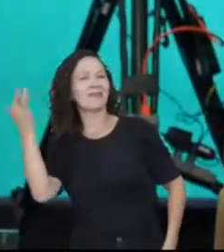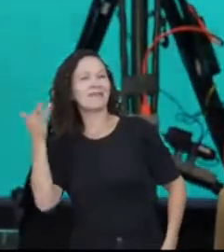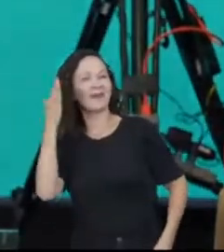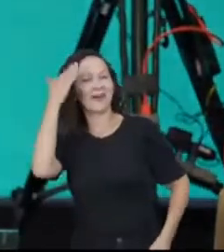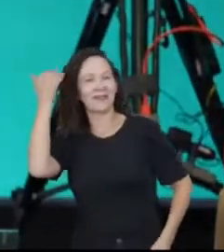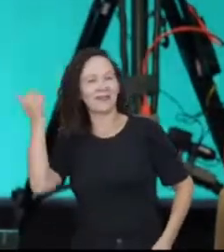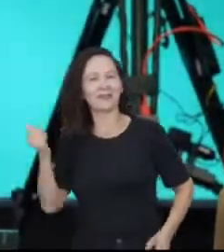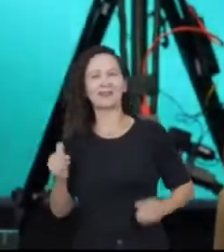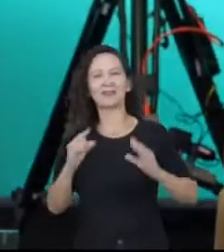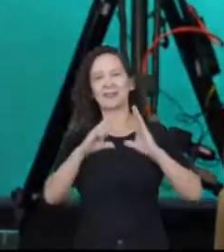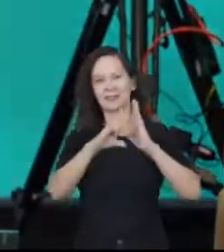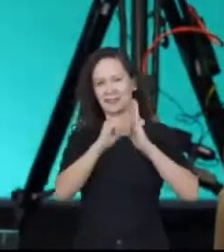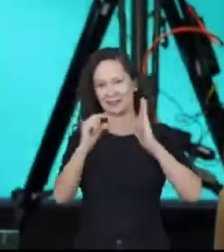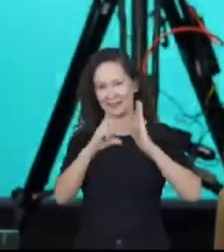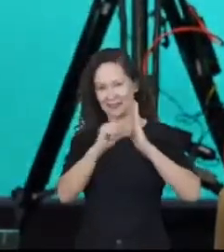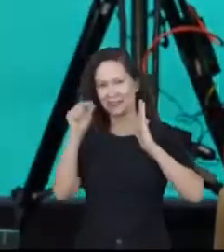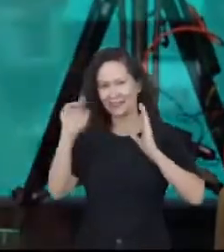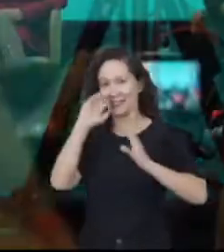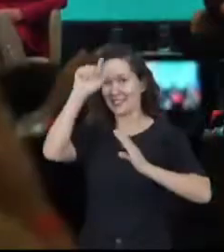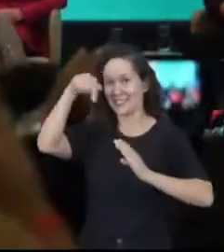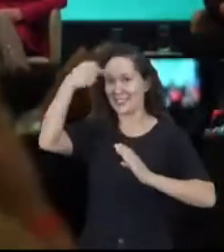das eleições.